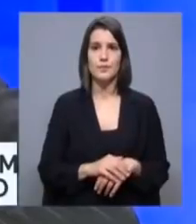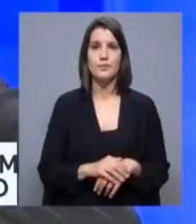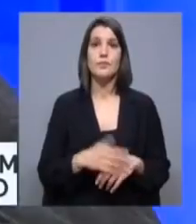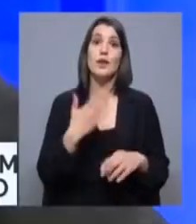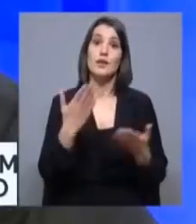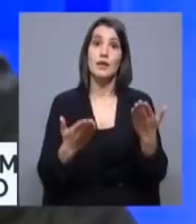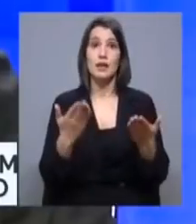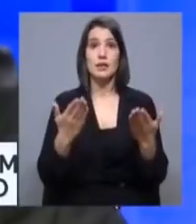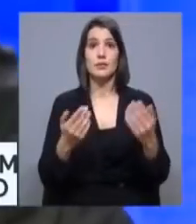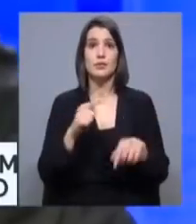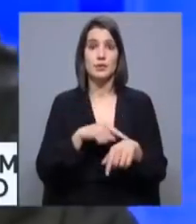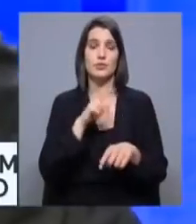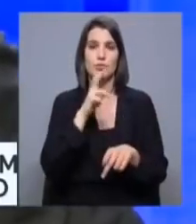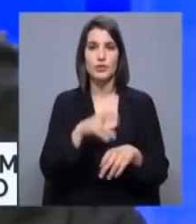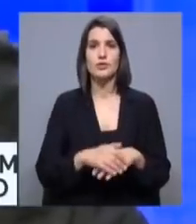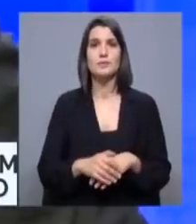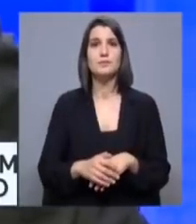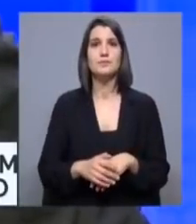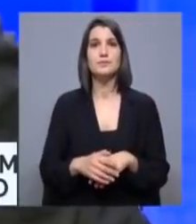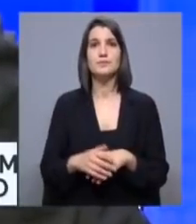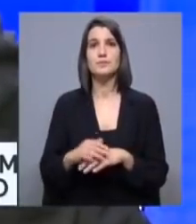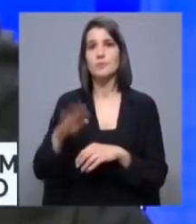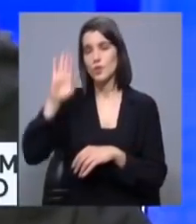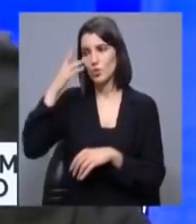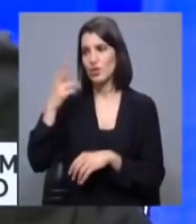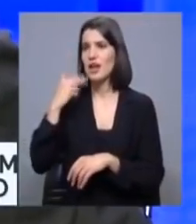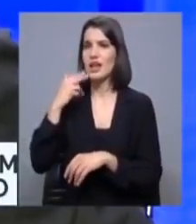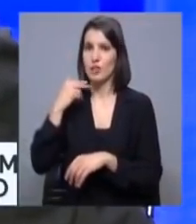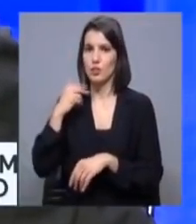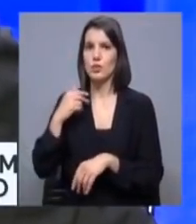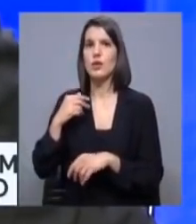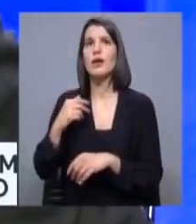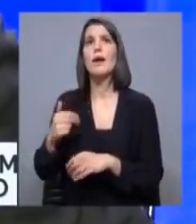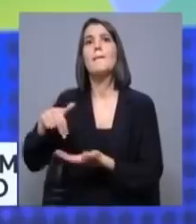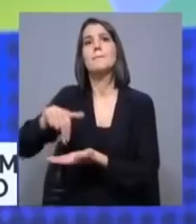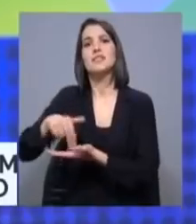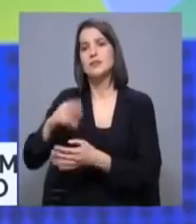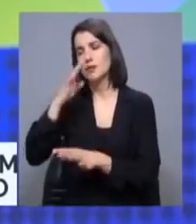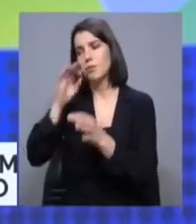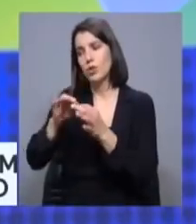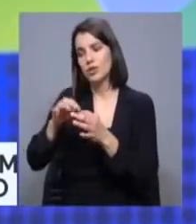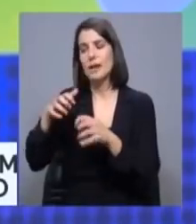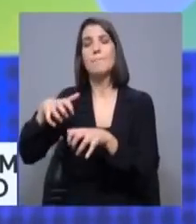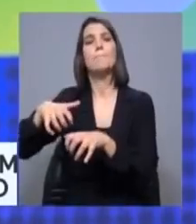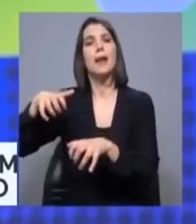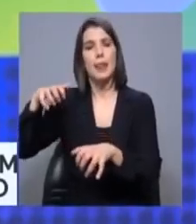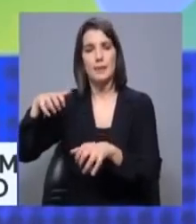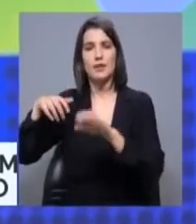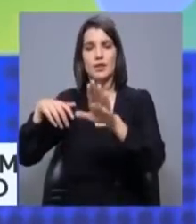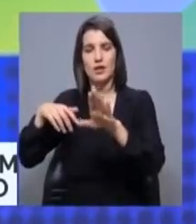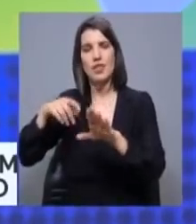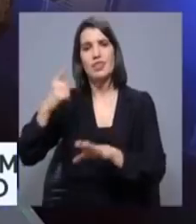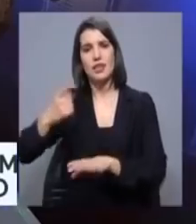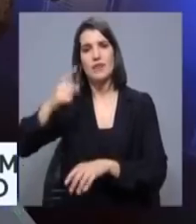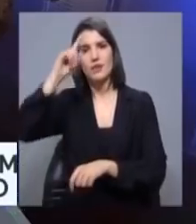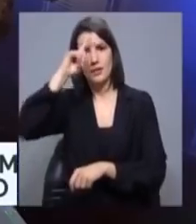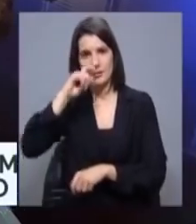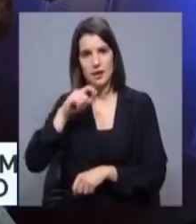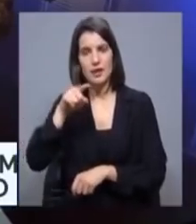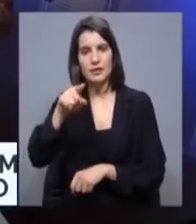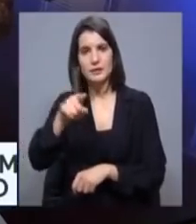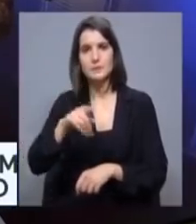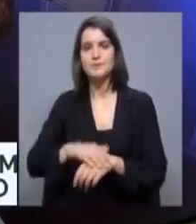Colorado tem para dar a resposta não sei que o André Victor ponta pouco tempo a pergunta mas não Expresso lembrar é se lembrar